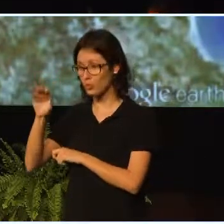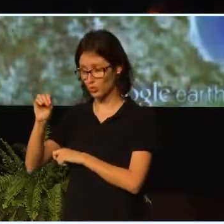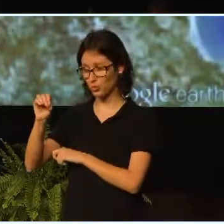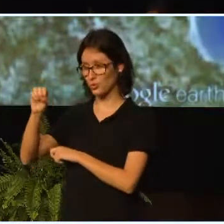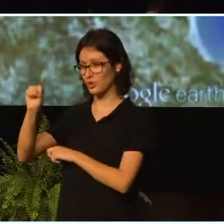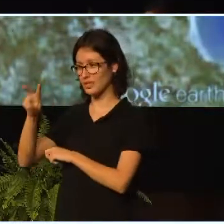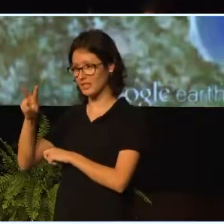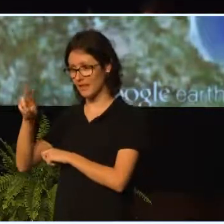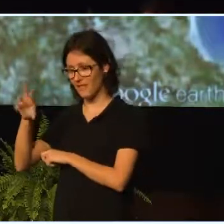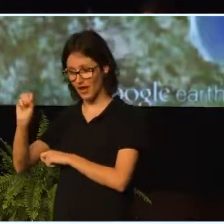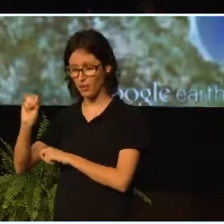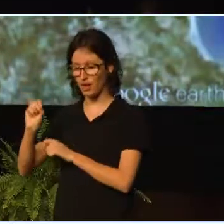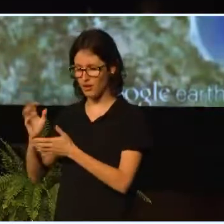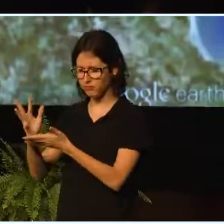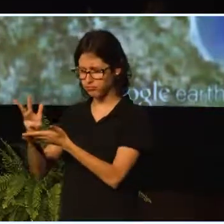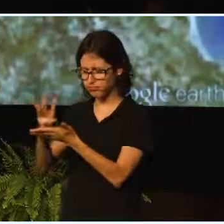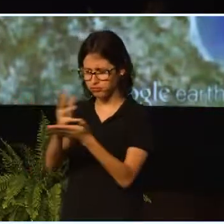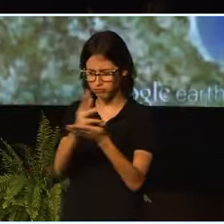juntou tudo o que ele tinha para